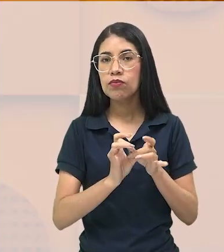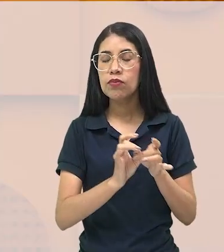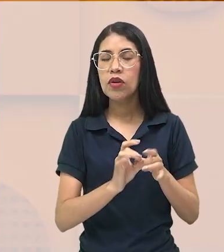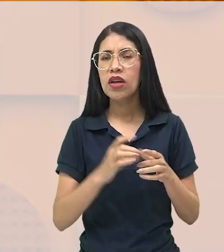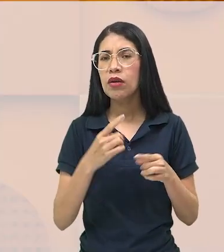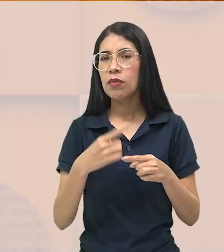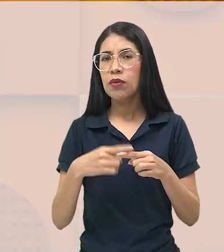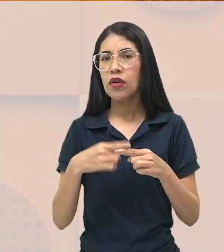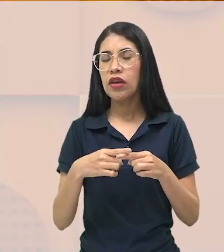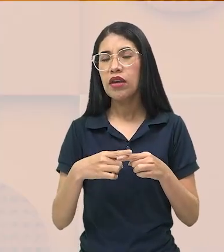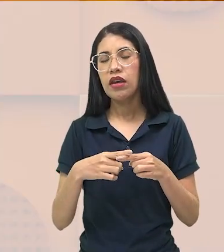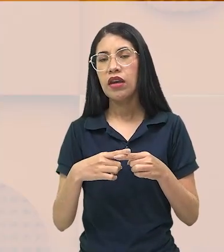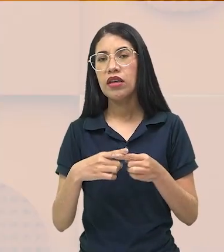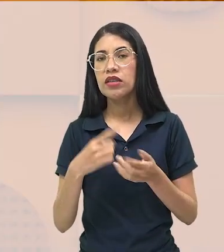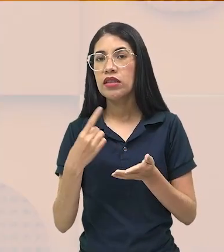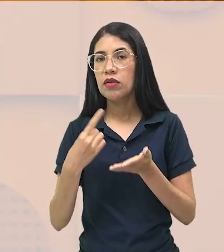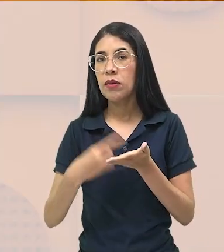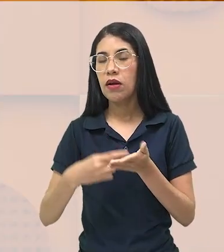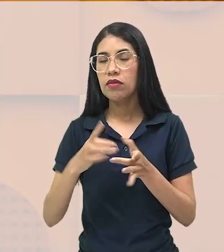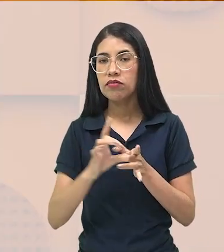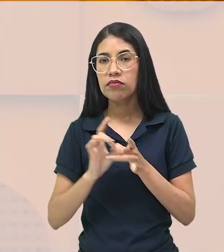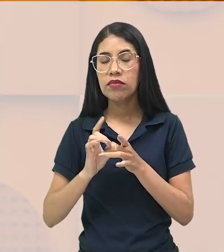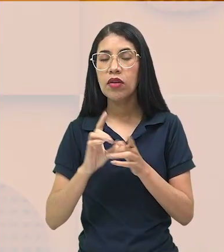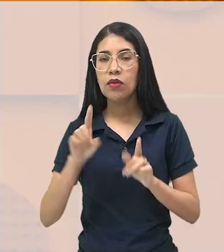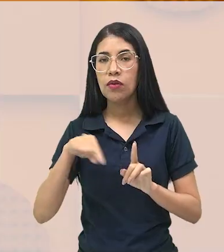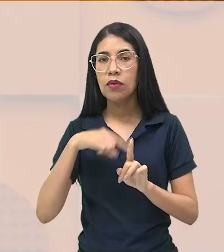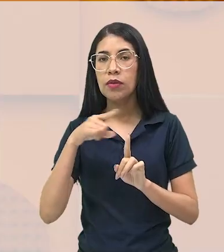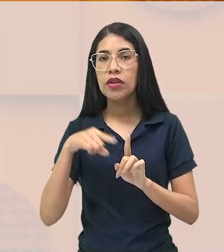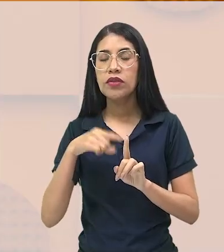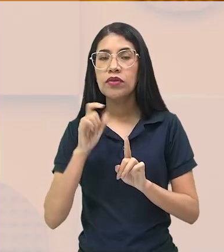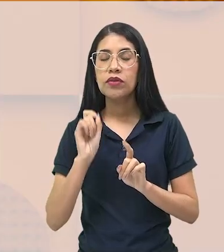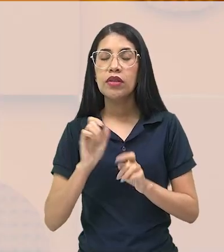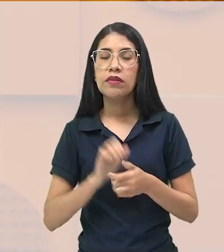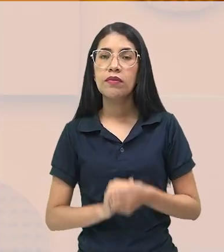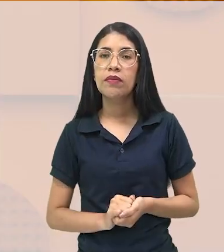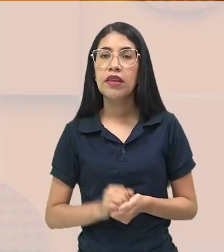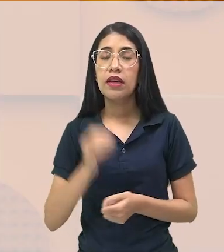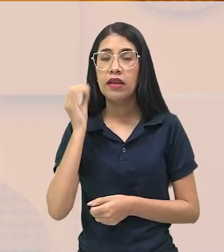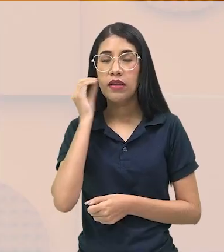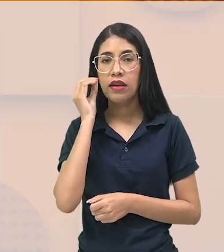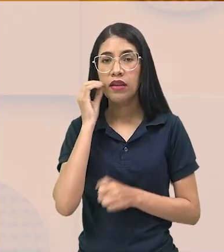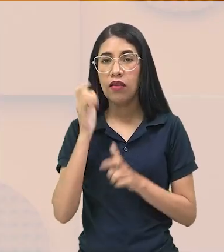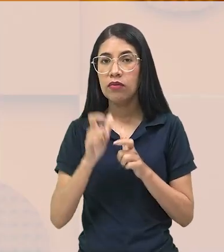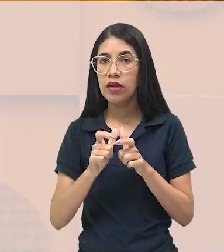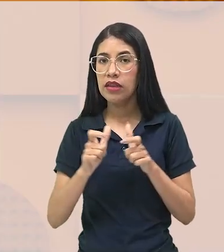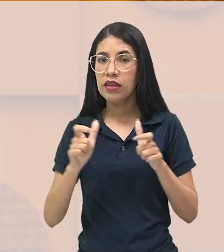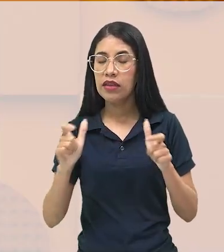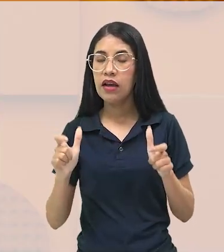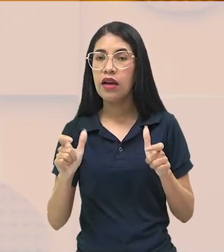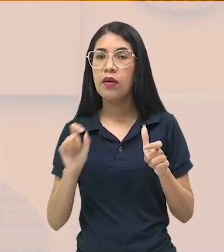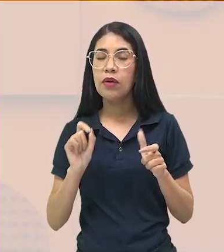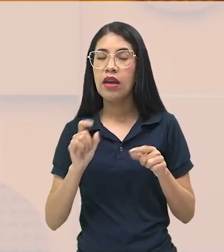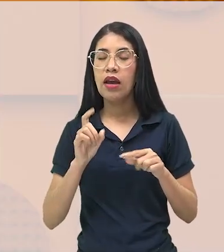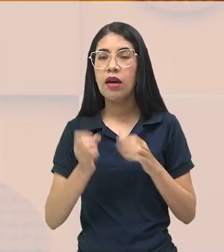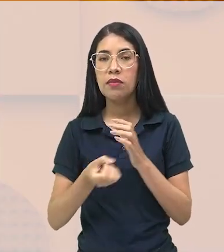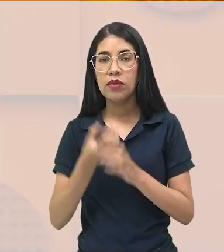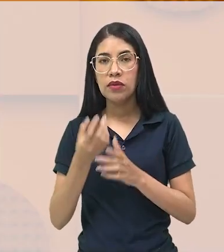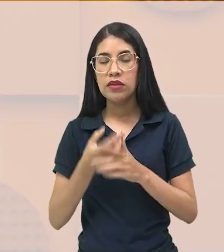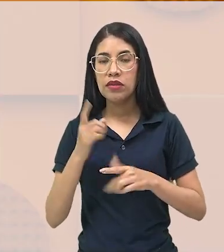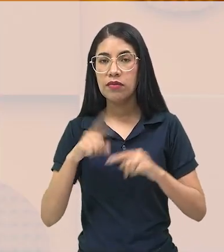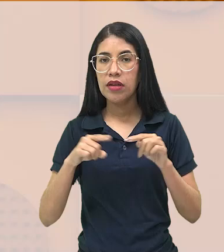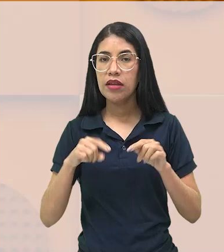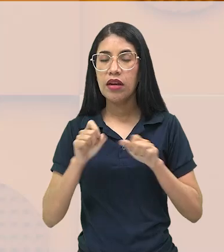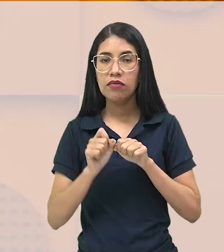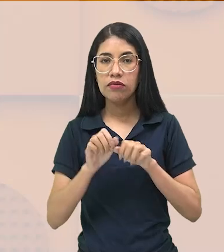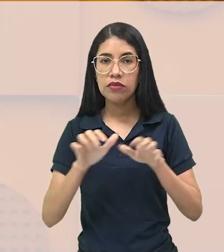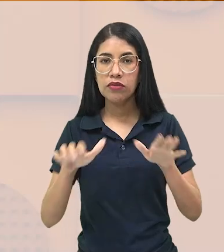decidem se unir? Eles decidem se unir com o propósito de aumentar a produção e circulação de mercadoria dentro